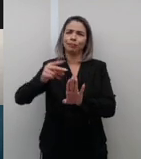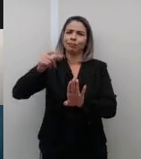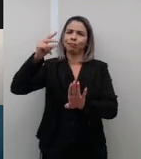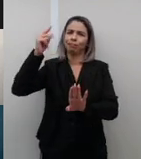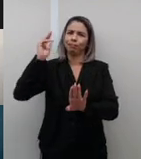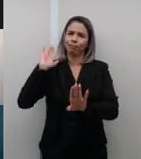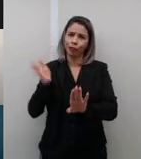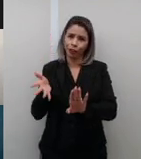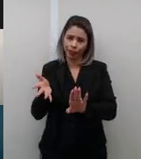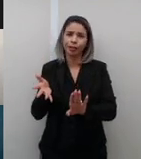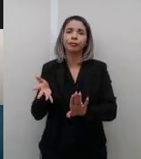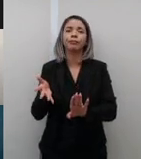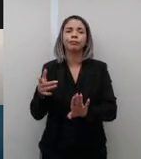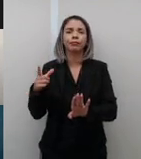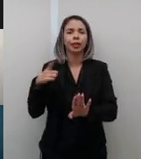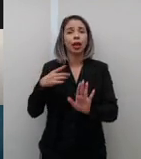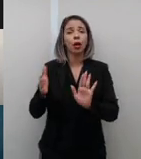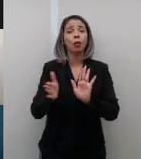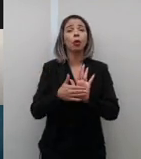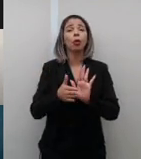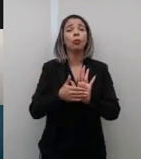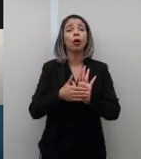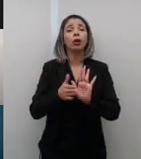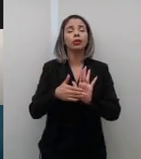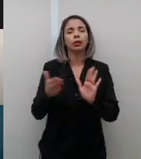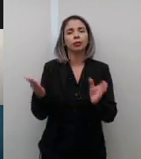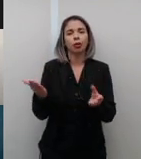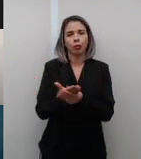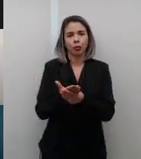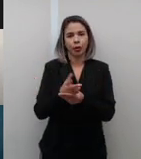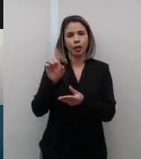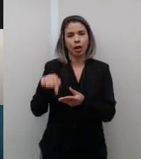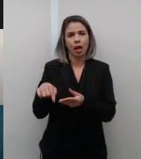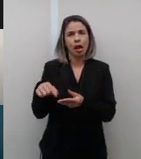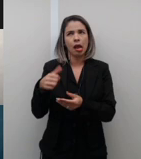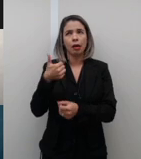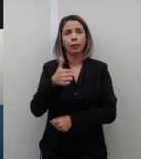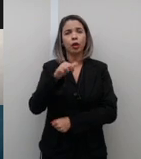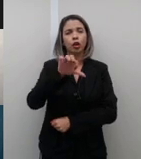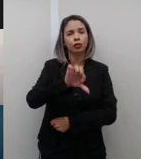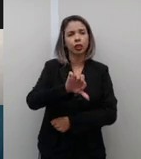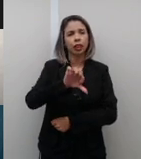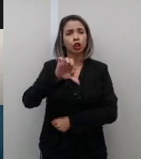ação proposta lá por volta de